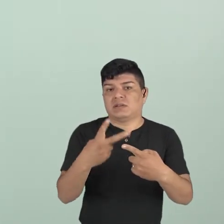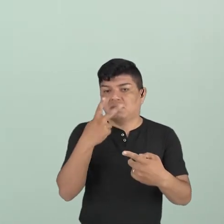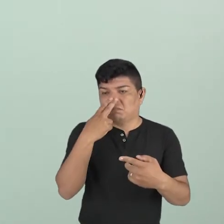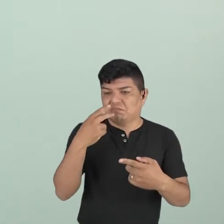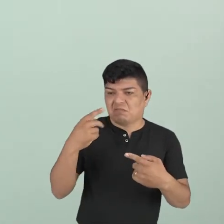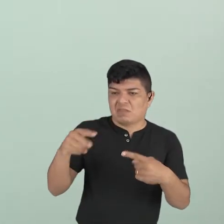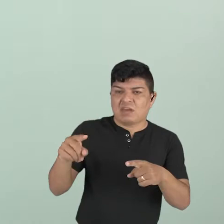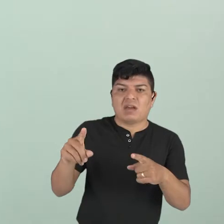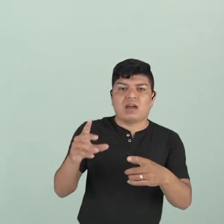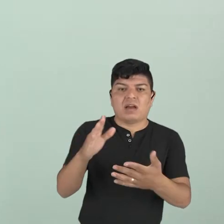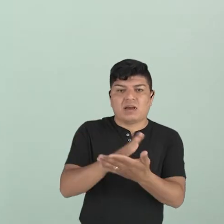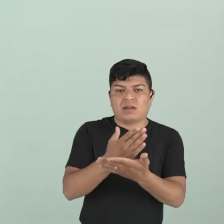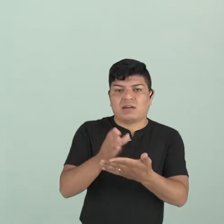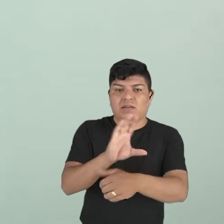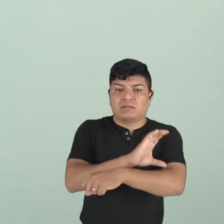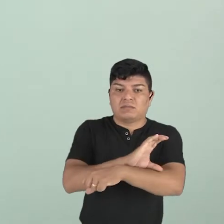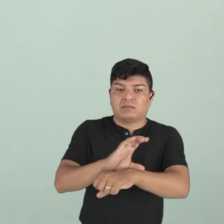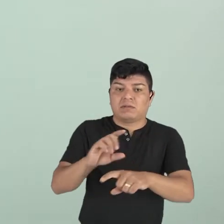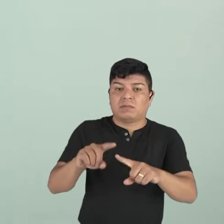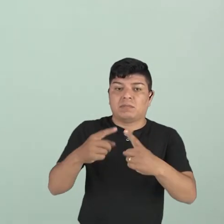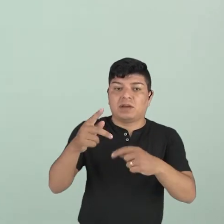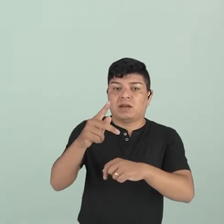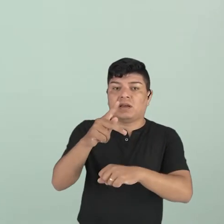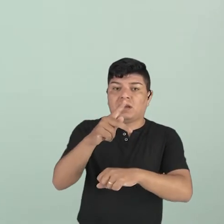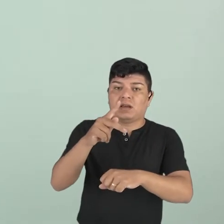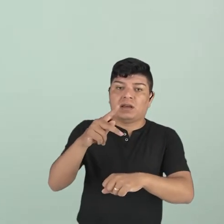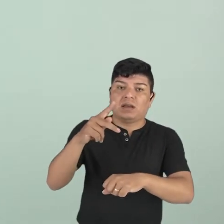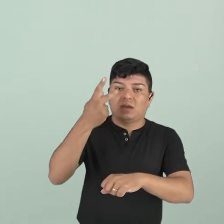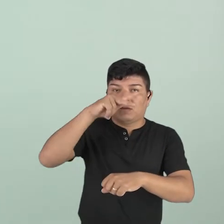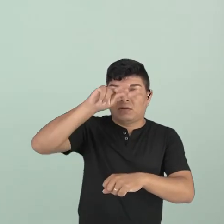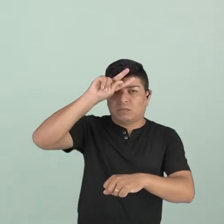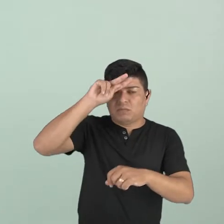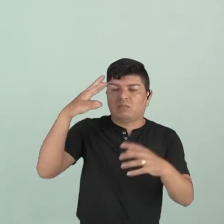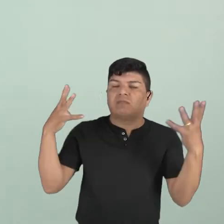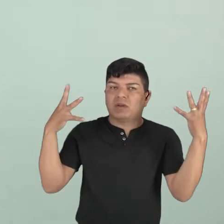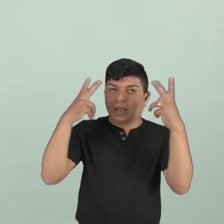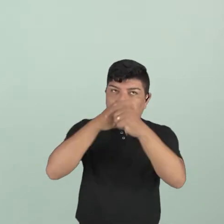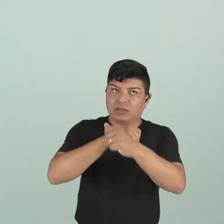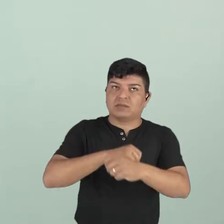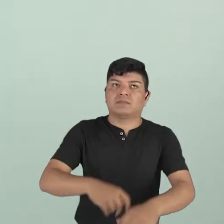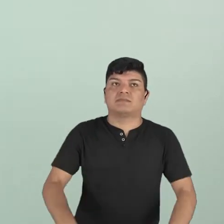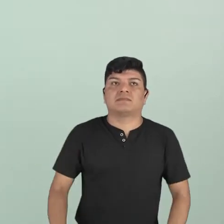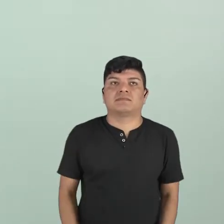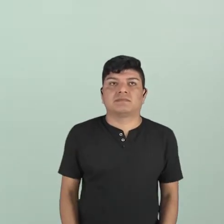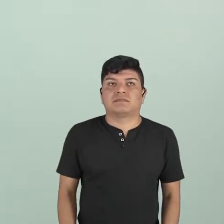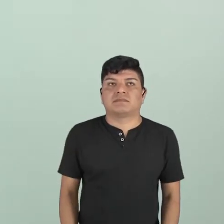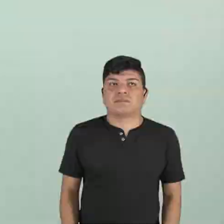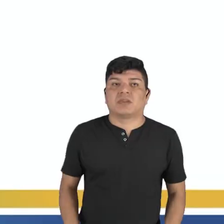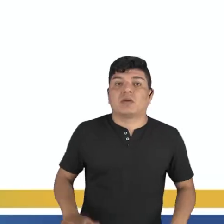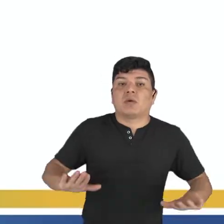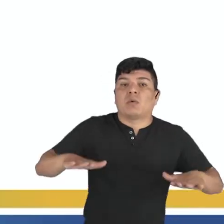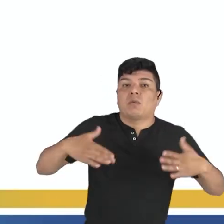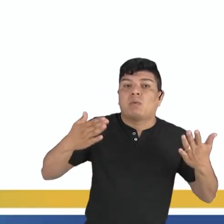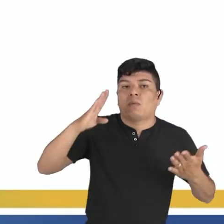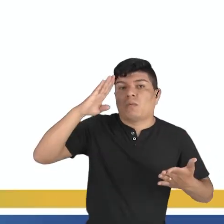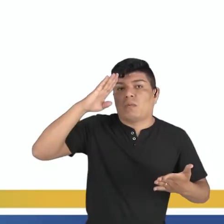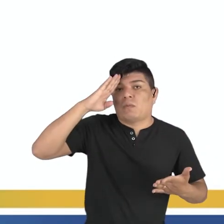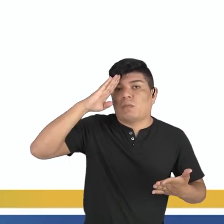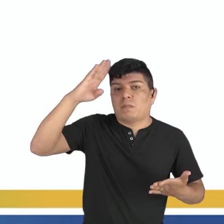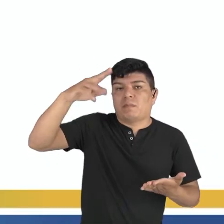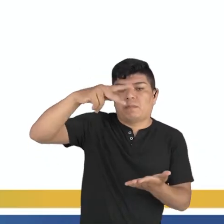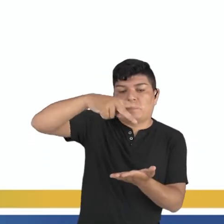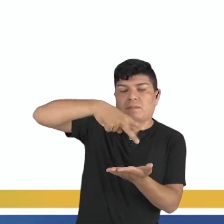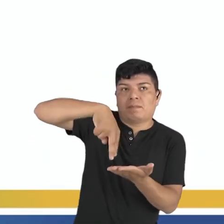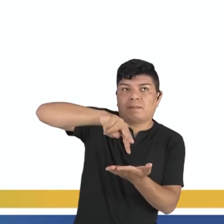rotular algumas culturas. Mas o Peru, ele é um país bem lindo, tá? Então, quais são as danças principais?